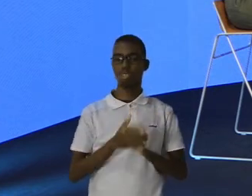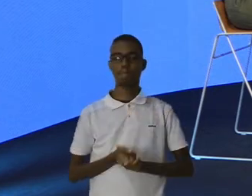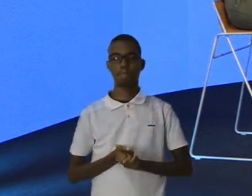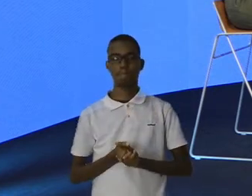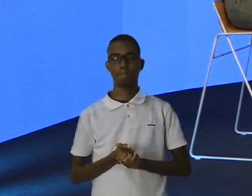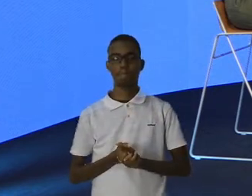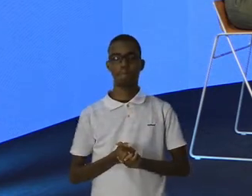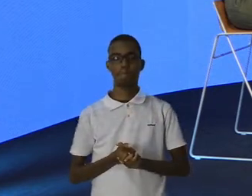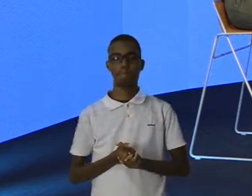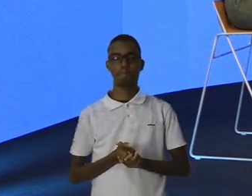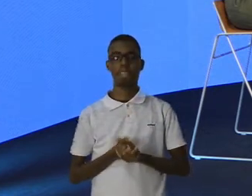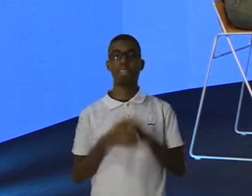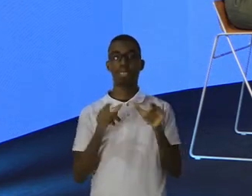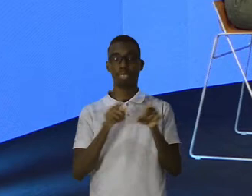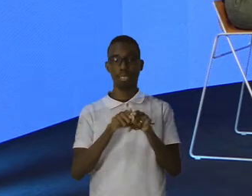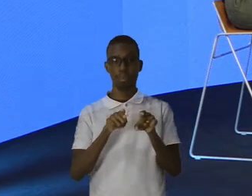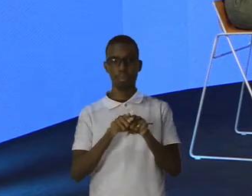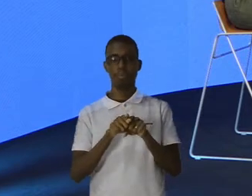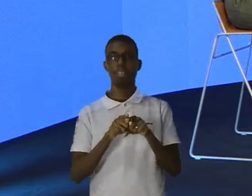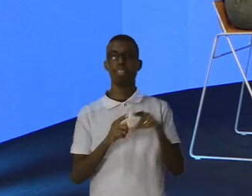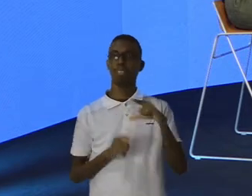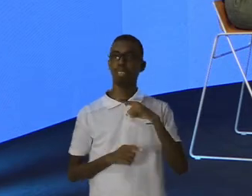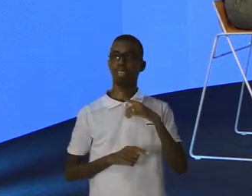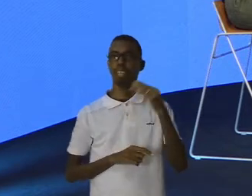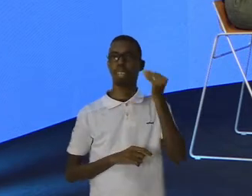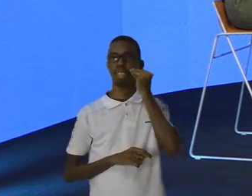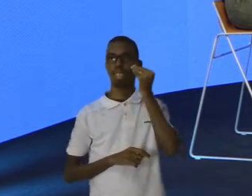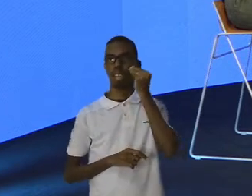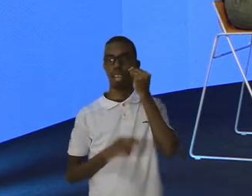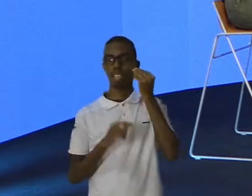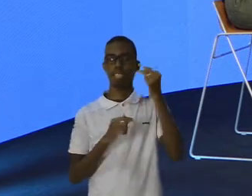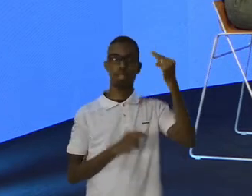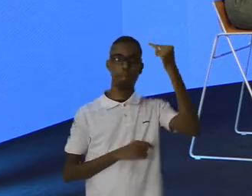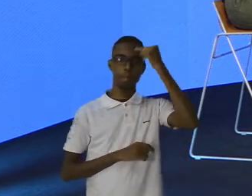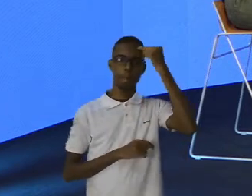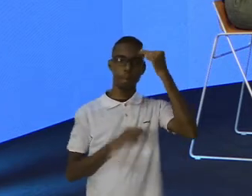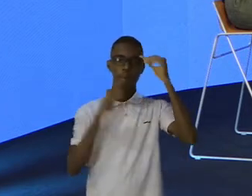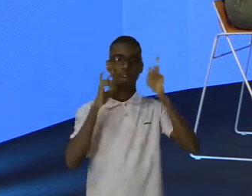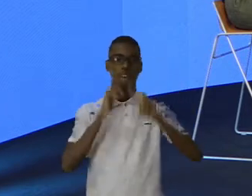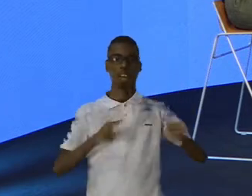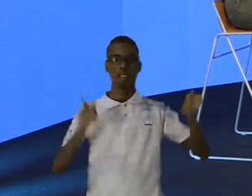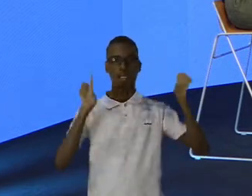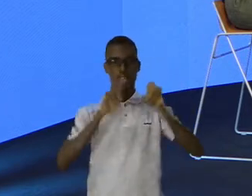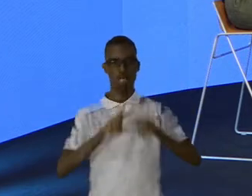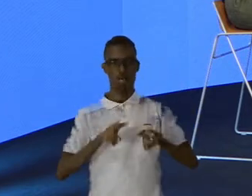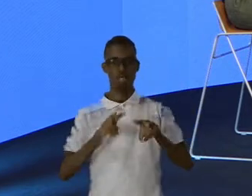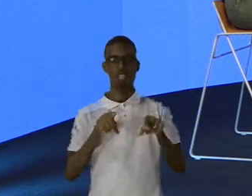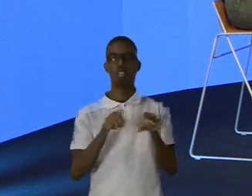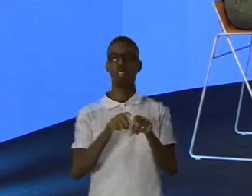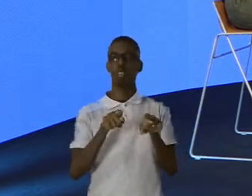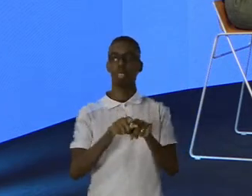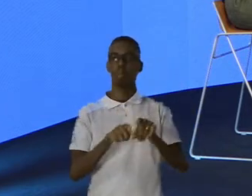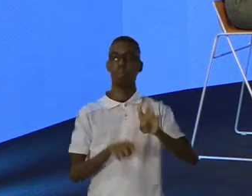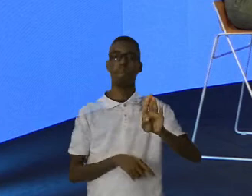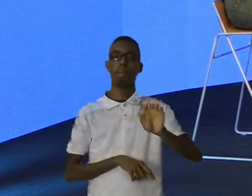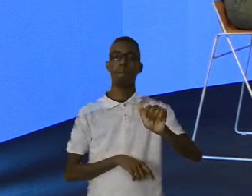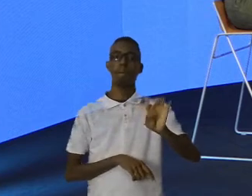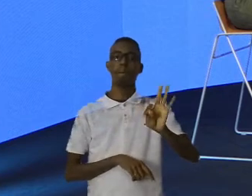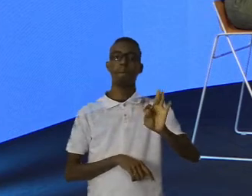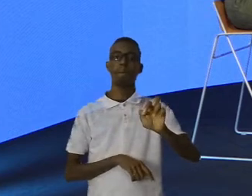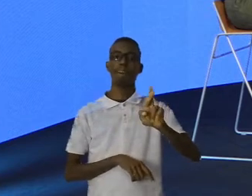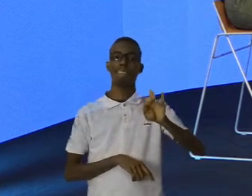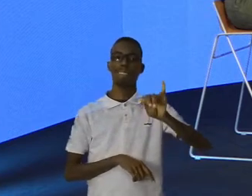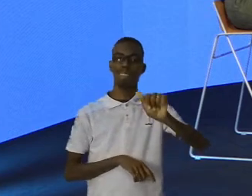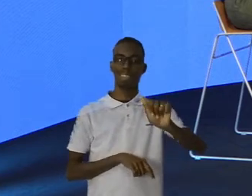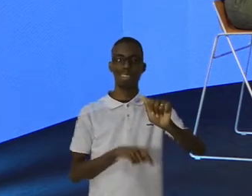coautor do teste Memória Visual de Reconhecimento, Memorê, e da bateria Rotas de Atenção. Professor Roberto, a